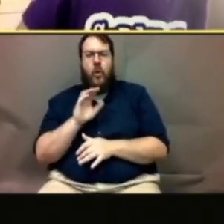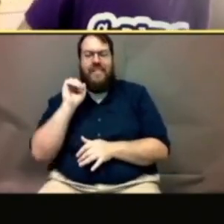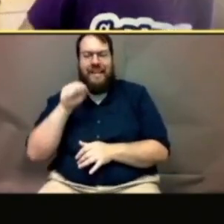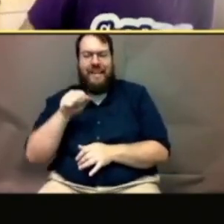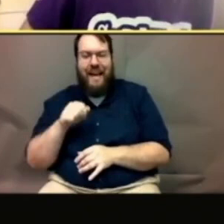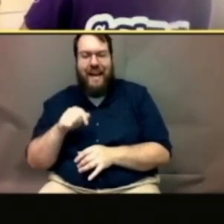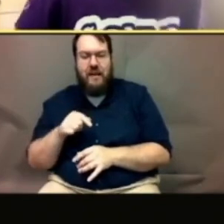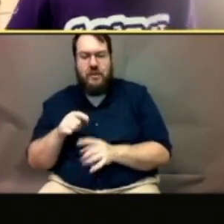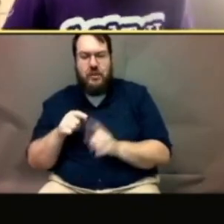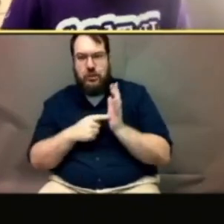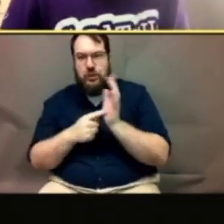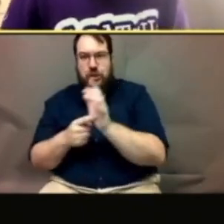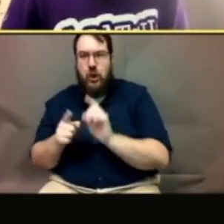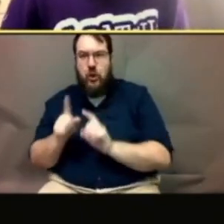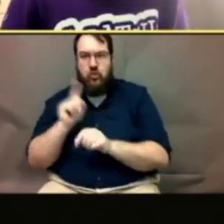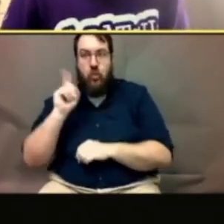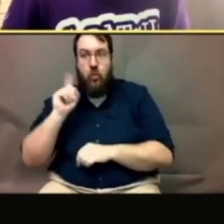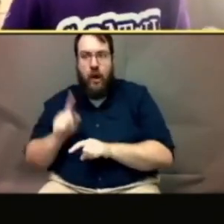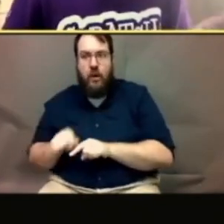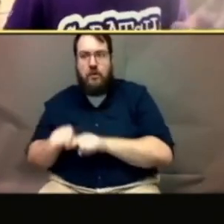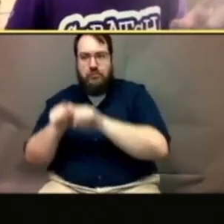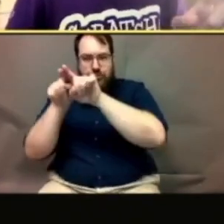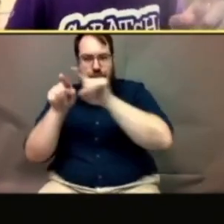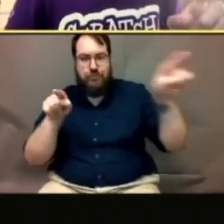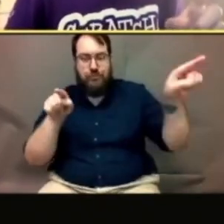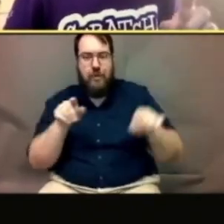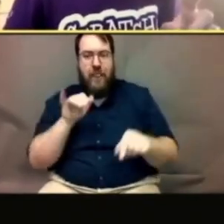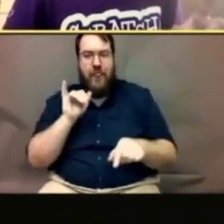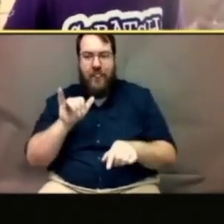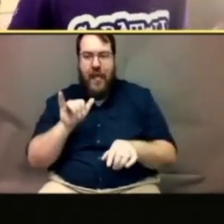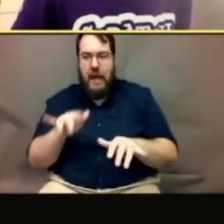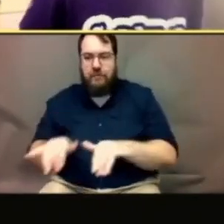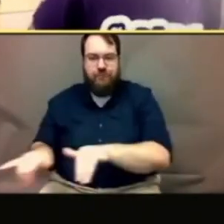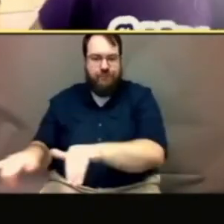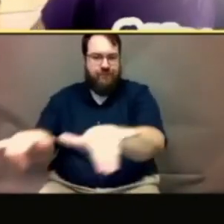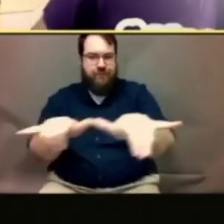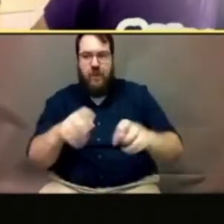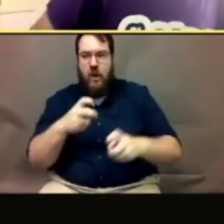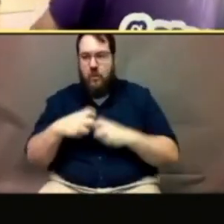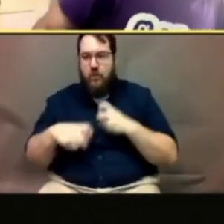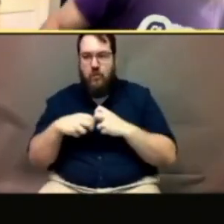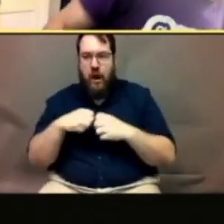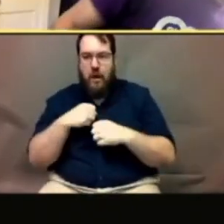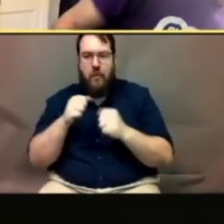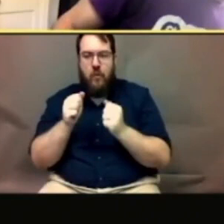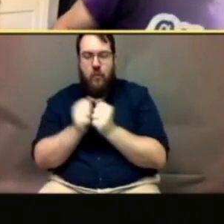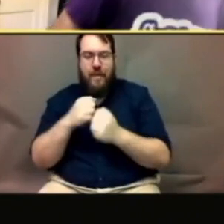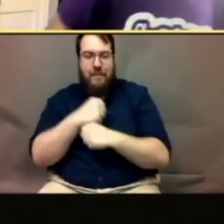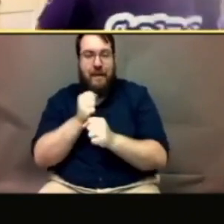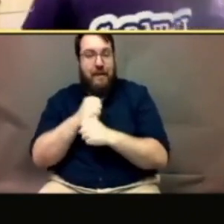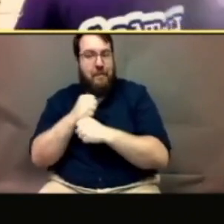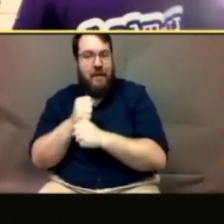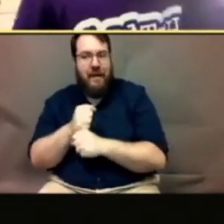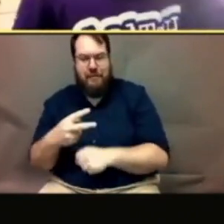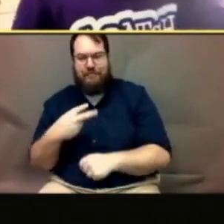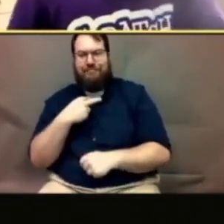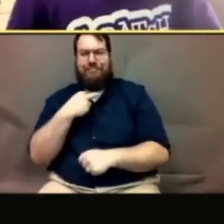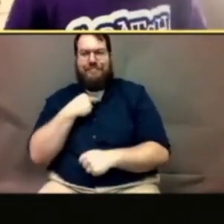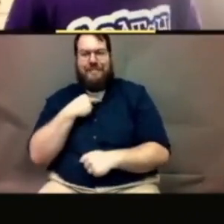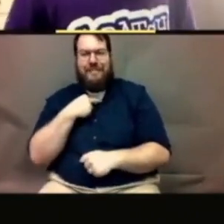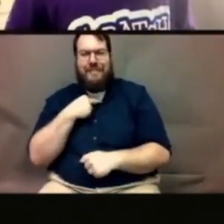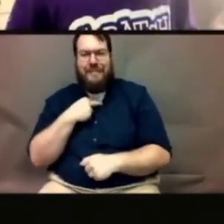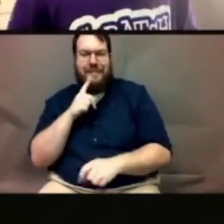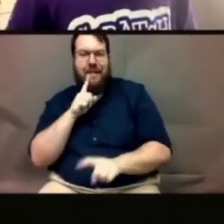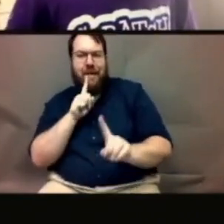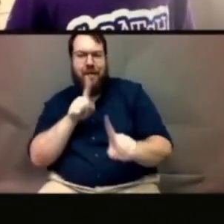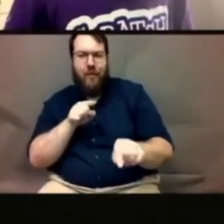o gato vai deixando um rastro. Um problema comum com o Make Make, ele some. Eu tenho algo